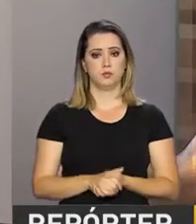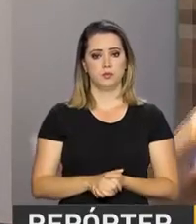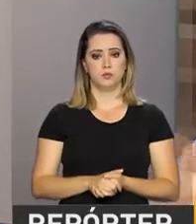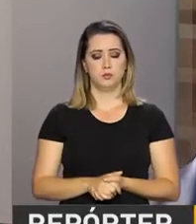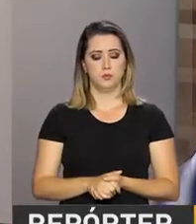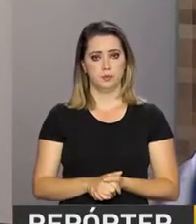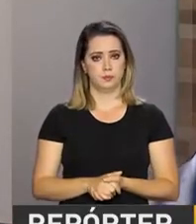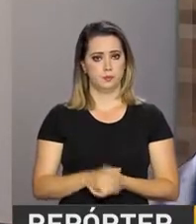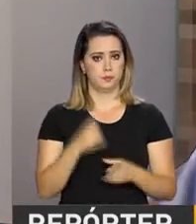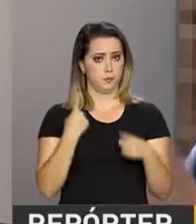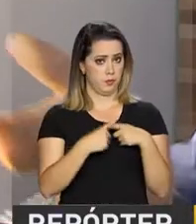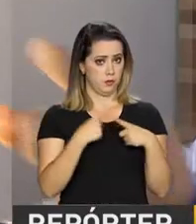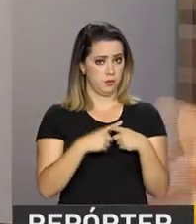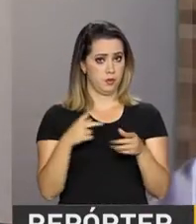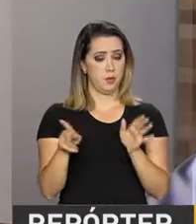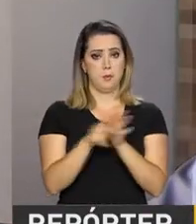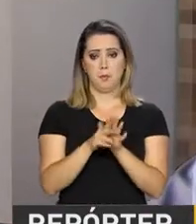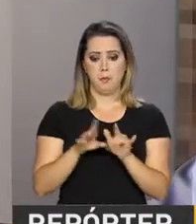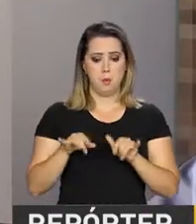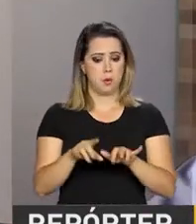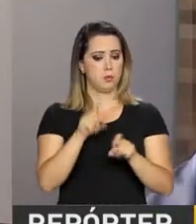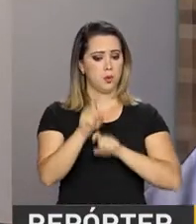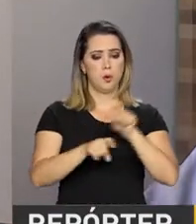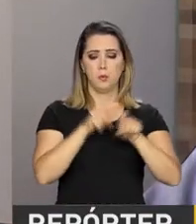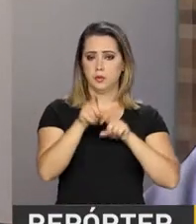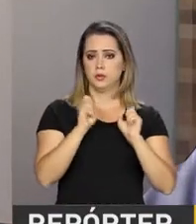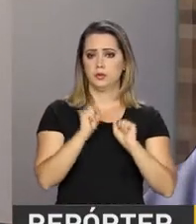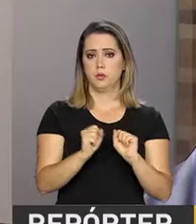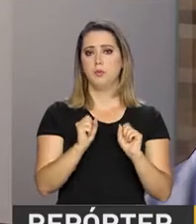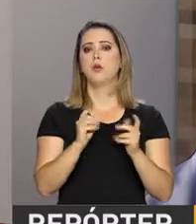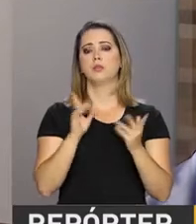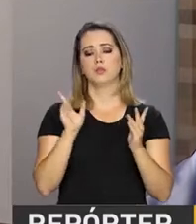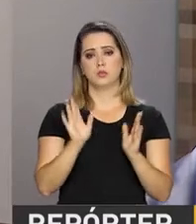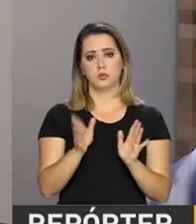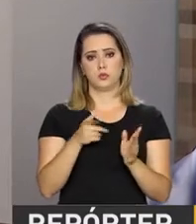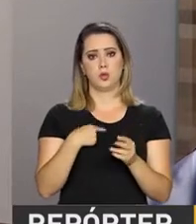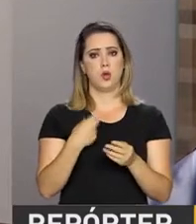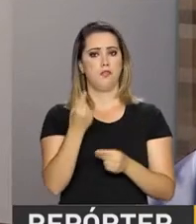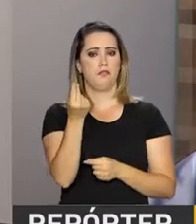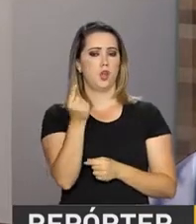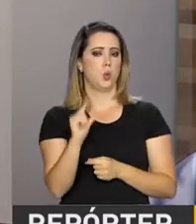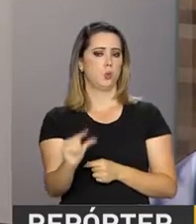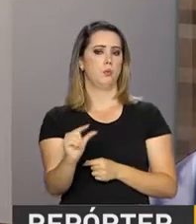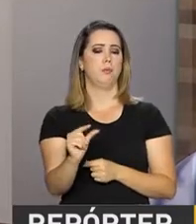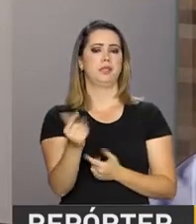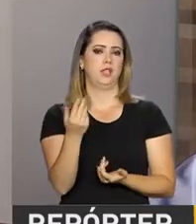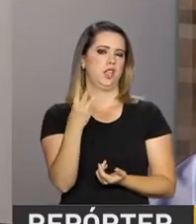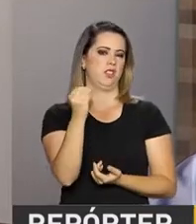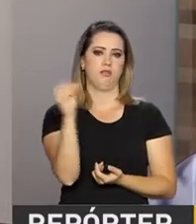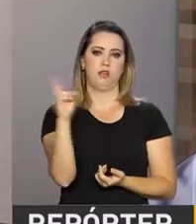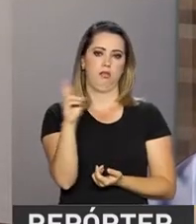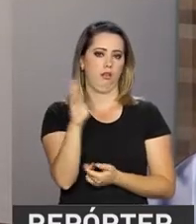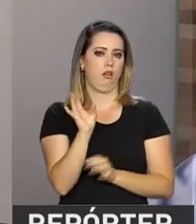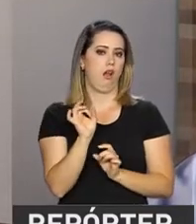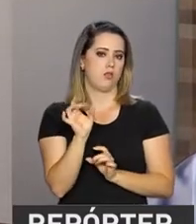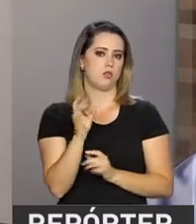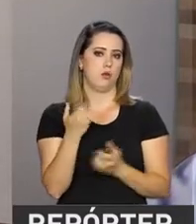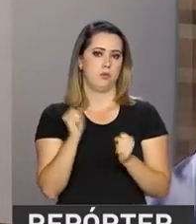investir pelo pelo próprio computador eu posso investir valores muito pequenos a partir de 30 reais